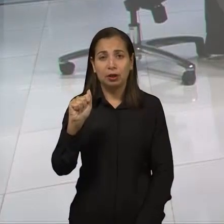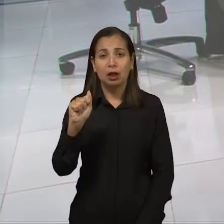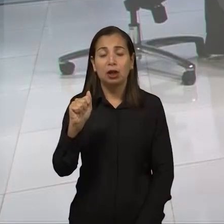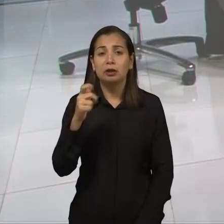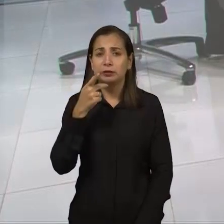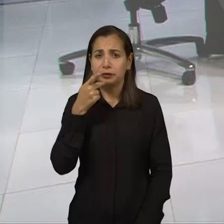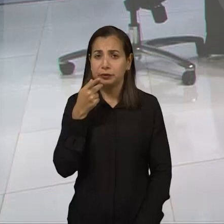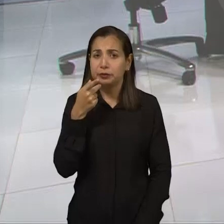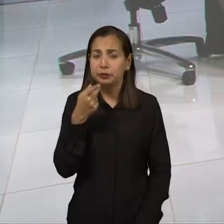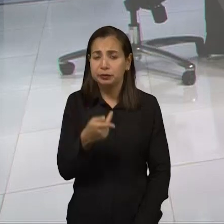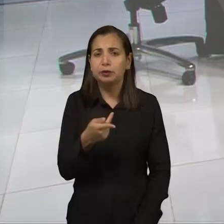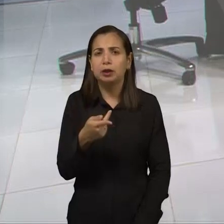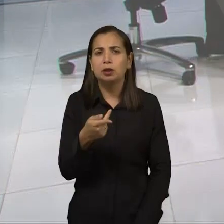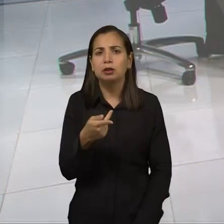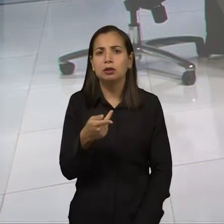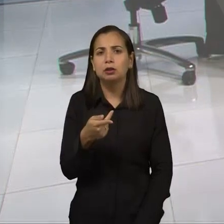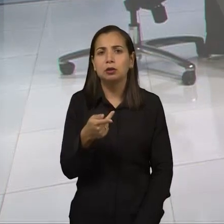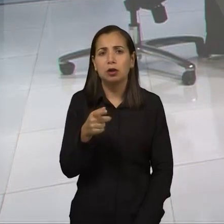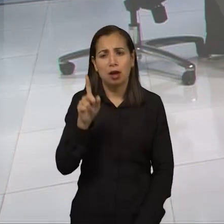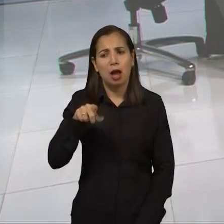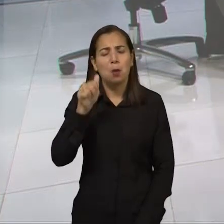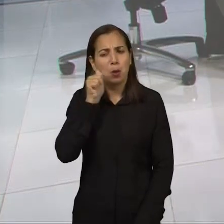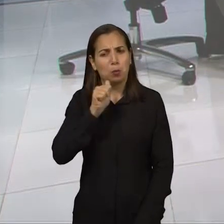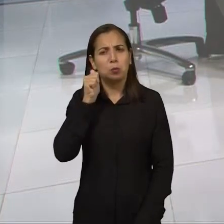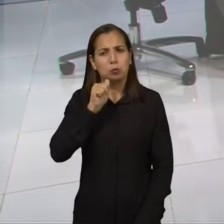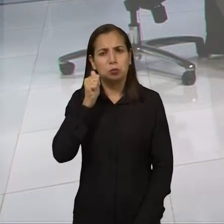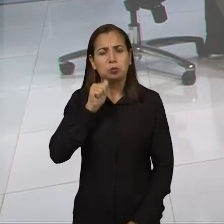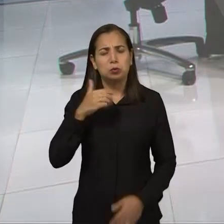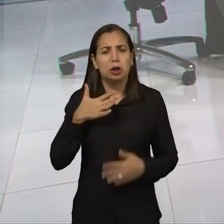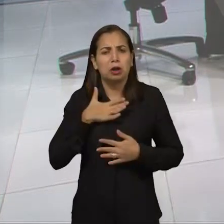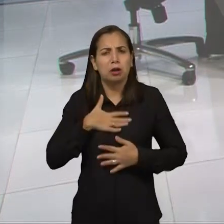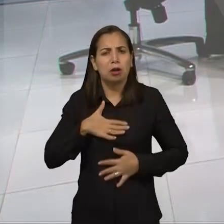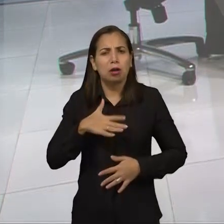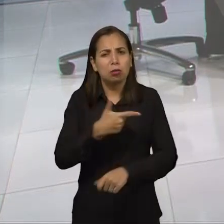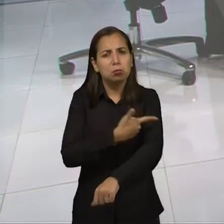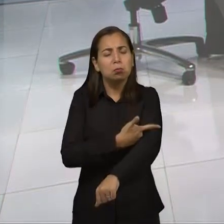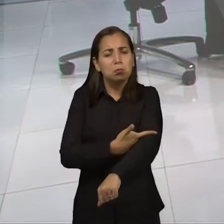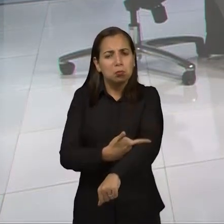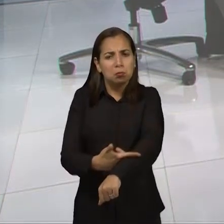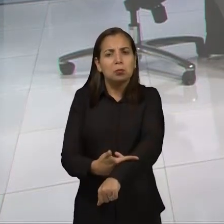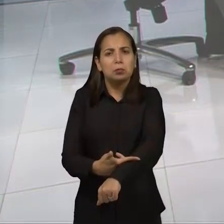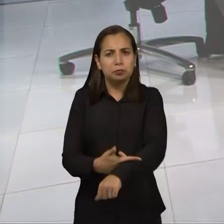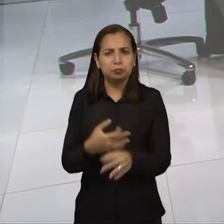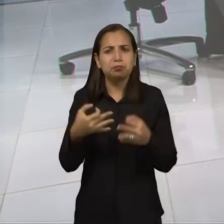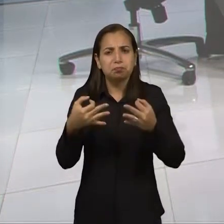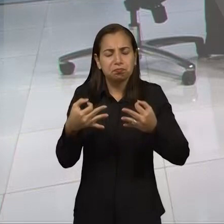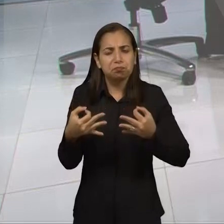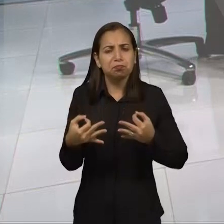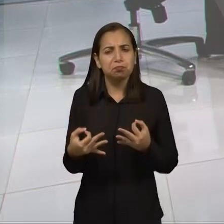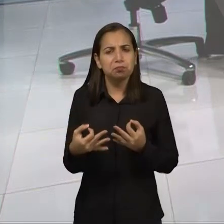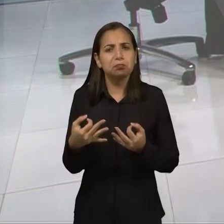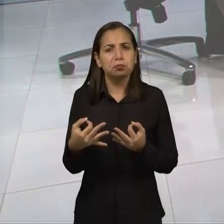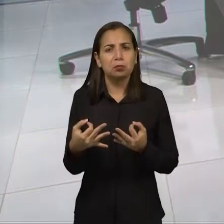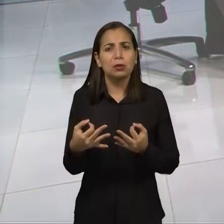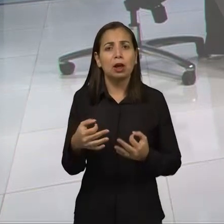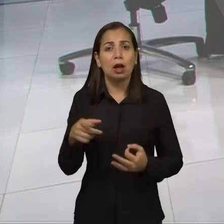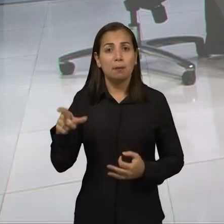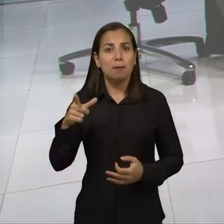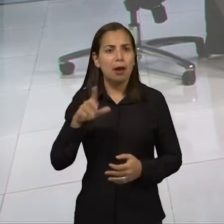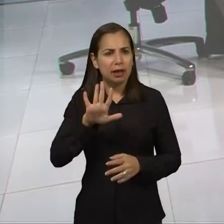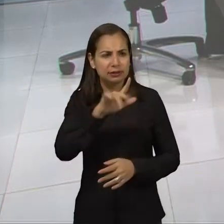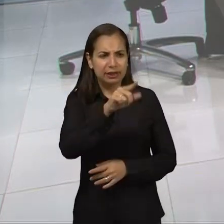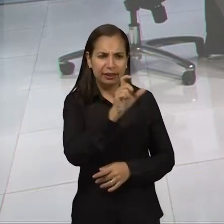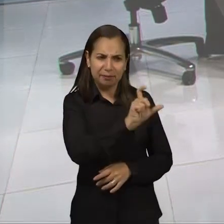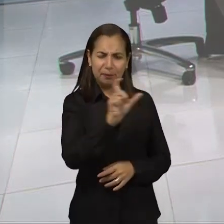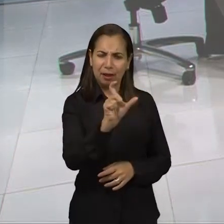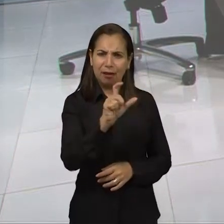Weber aparenta irritada, ela é uma mulher muito calma, muito, parece muito cordata, cortês. Ela se irrita nesse momento